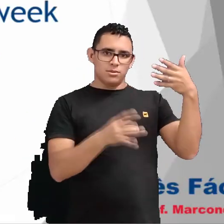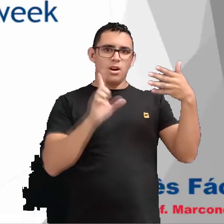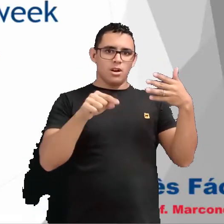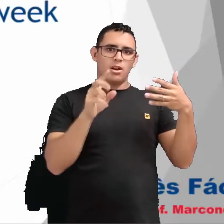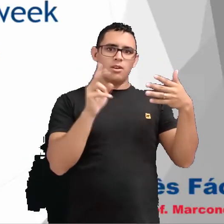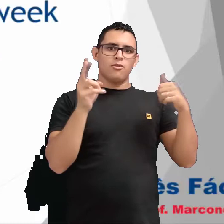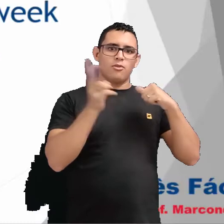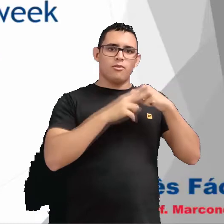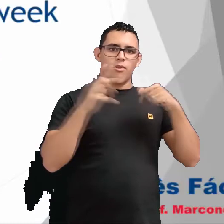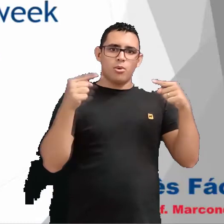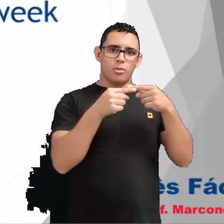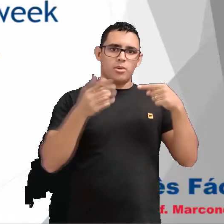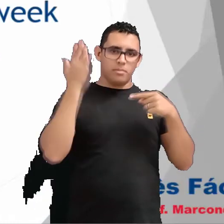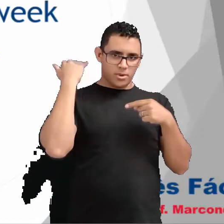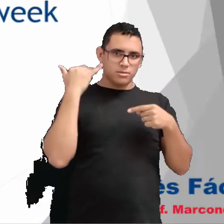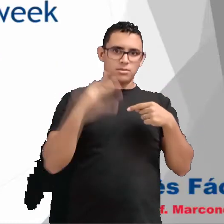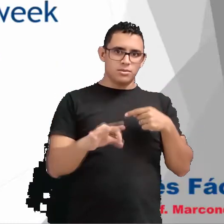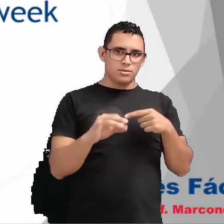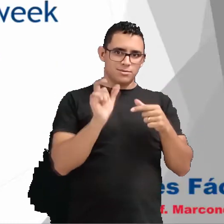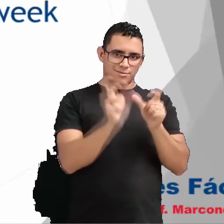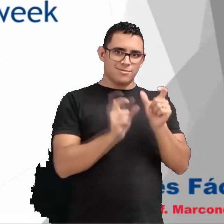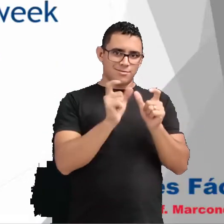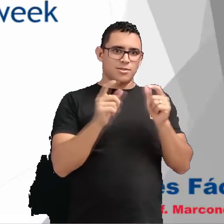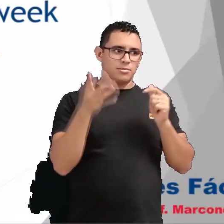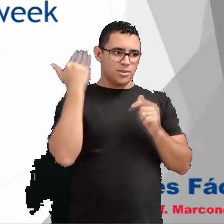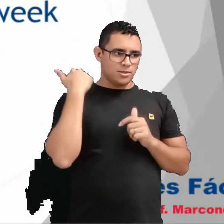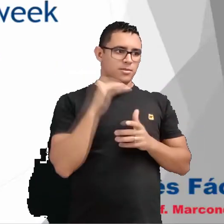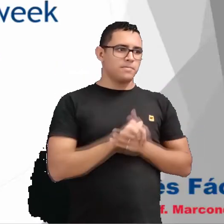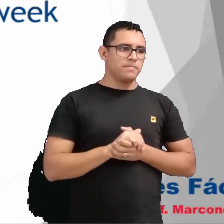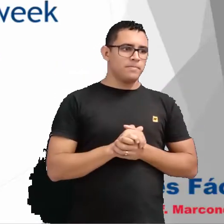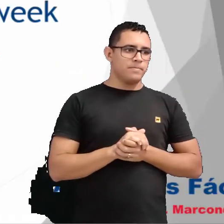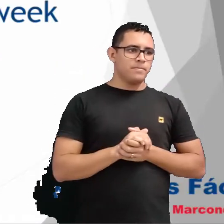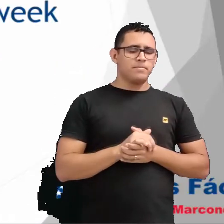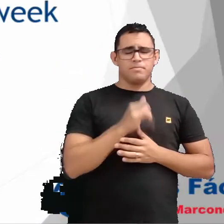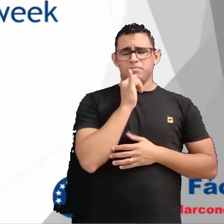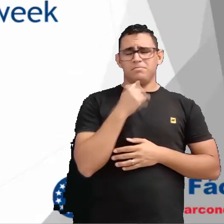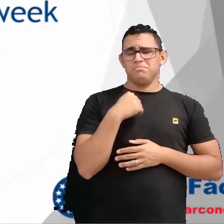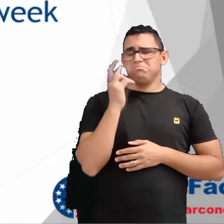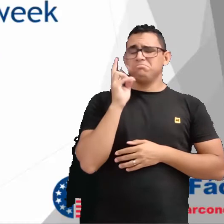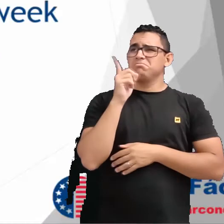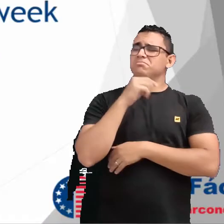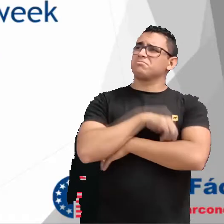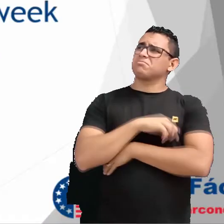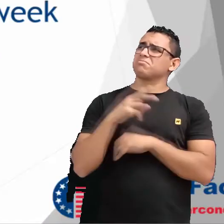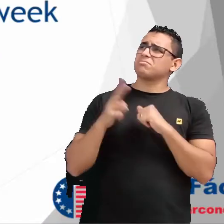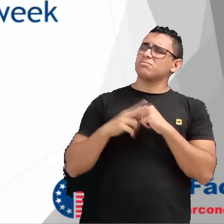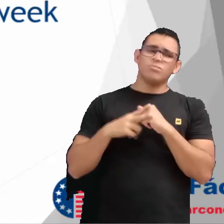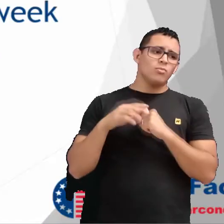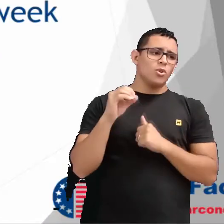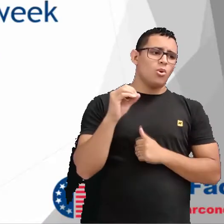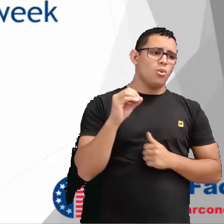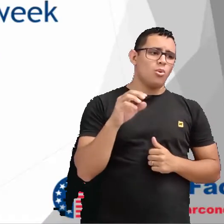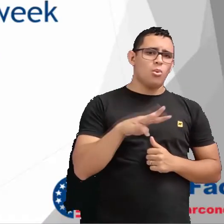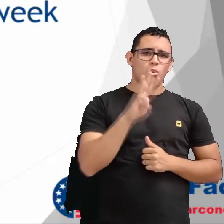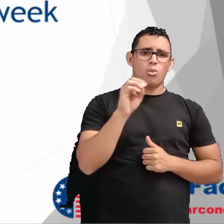estar na lista se ele for irregular. Então vocês vão lá procurar um verbo. Vamos imaginar lá, você não se lembra, por exemplo, se o verbo work